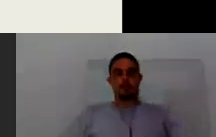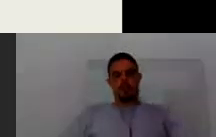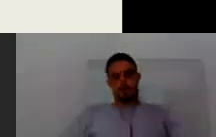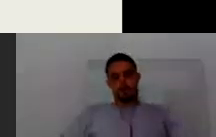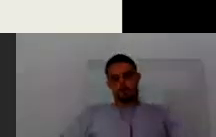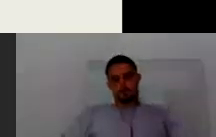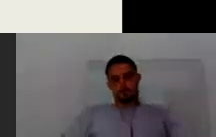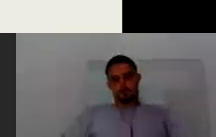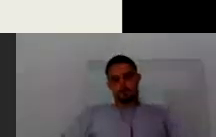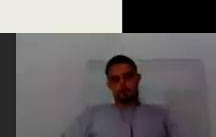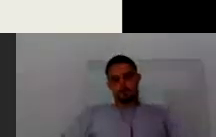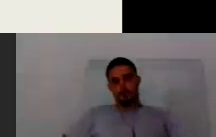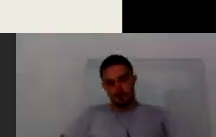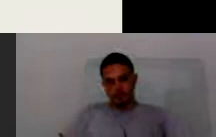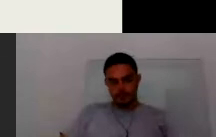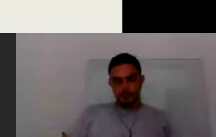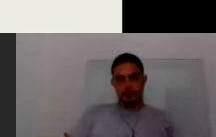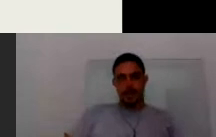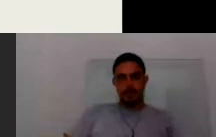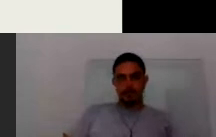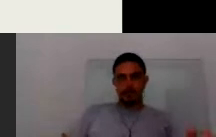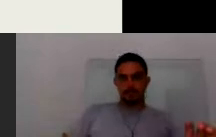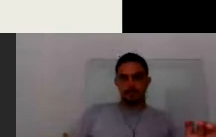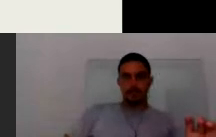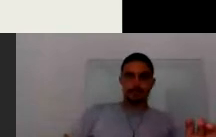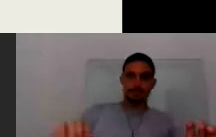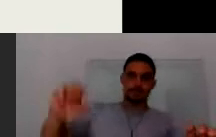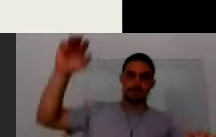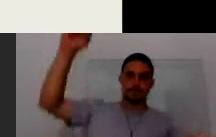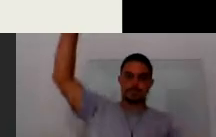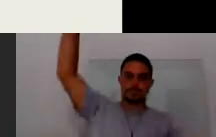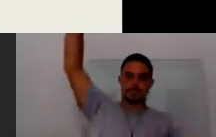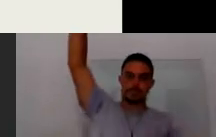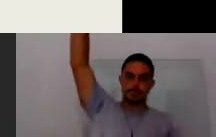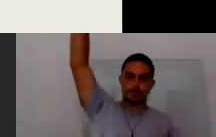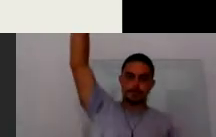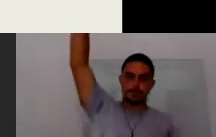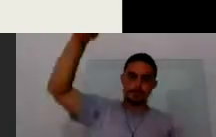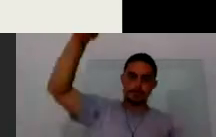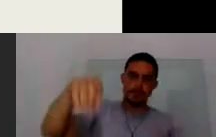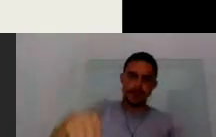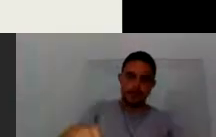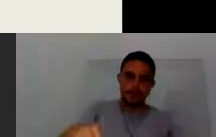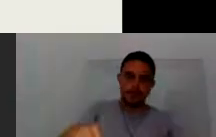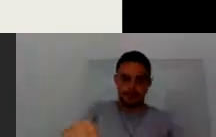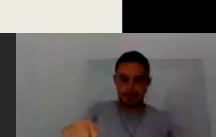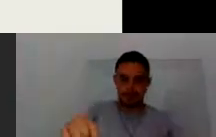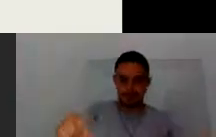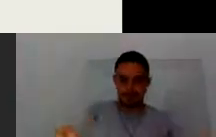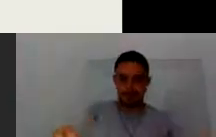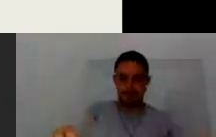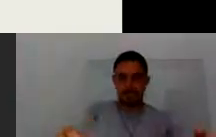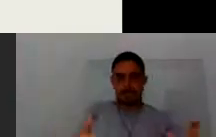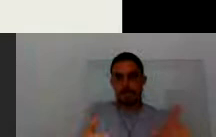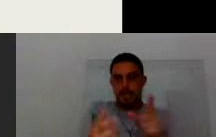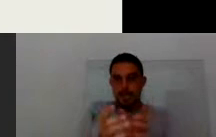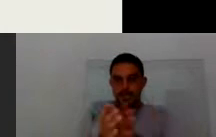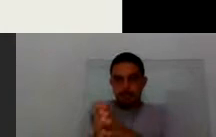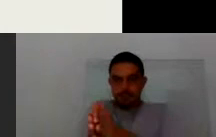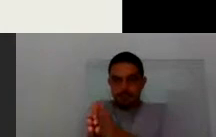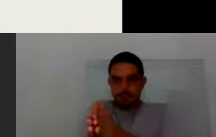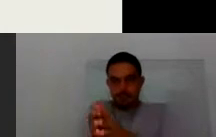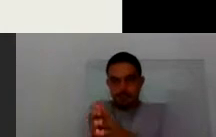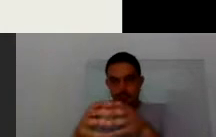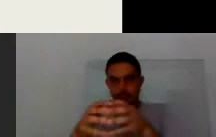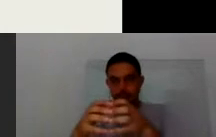Como que ocorre essa infiltração? A água ela se movimenta no sentido descendente, provocando um molhamento das camadas inferiores.